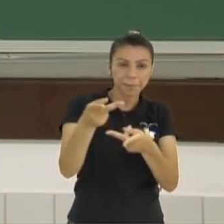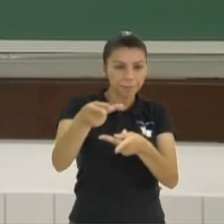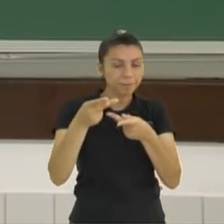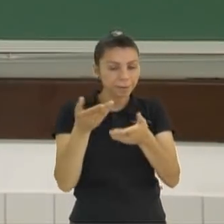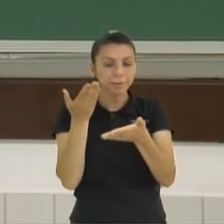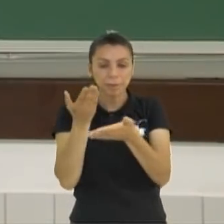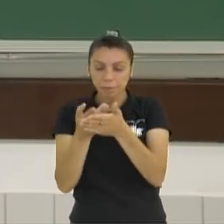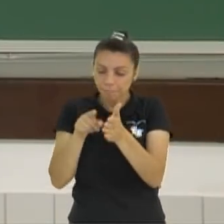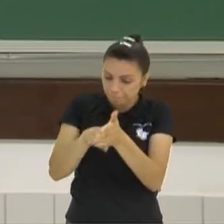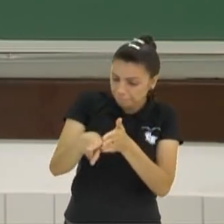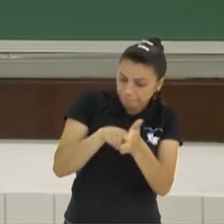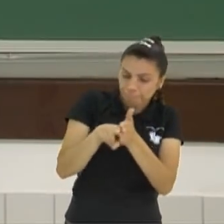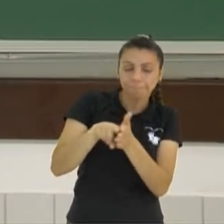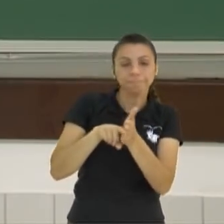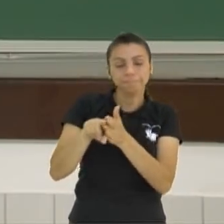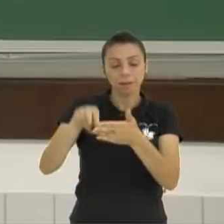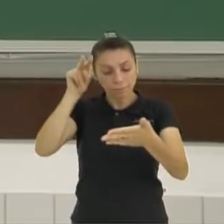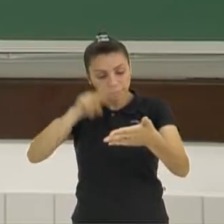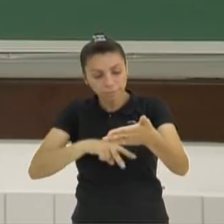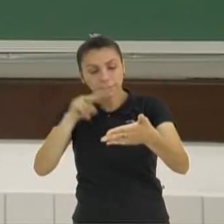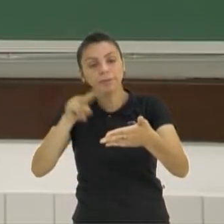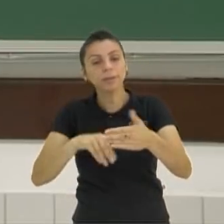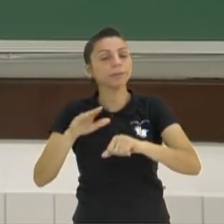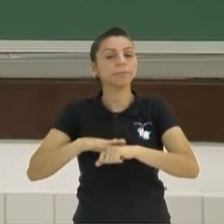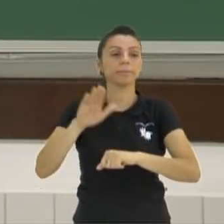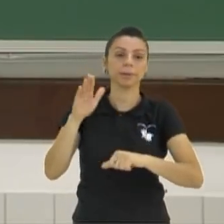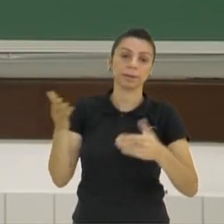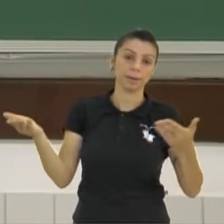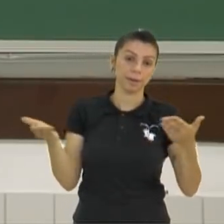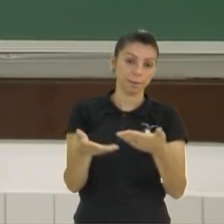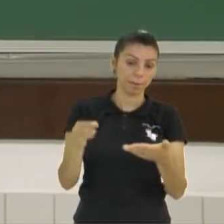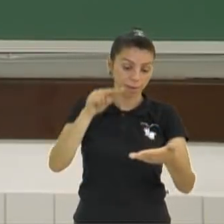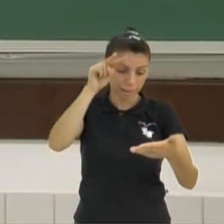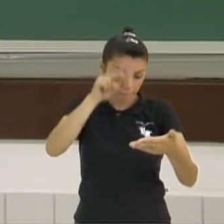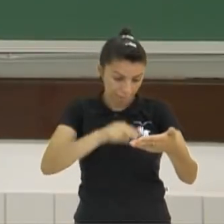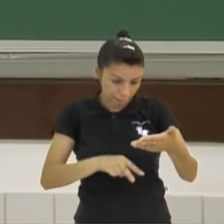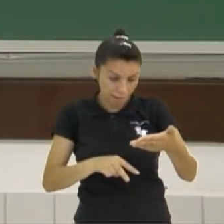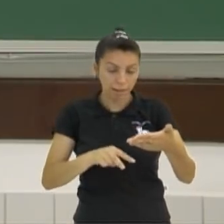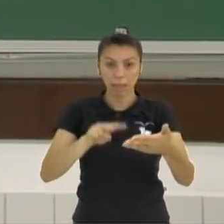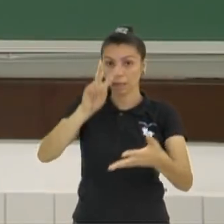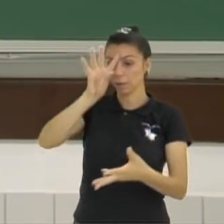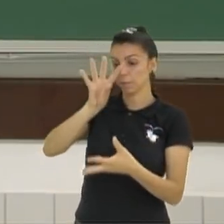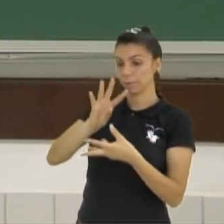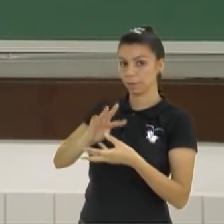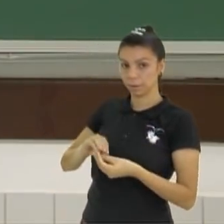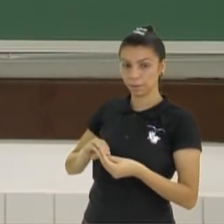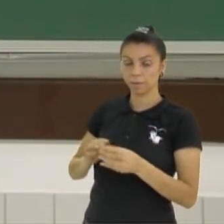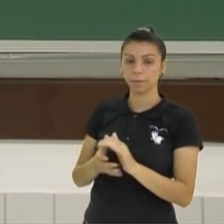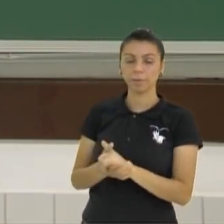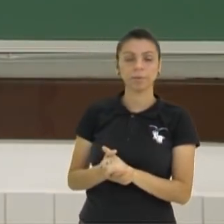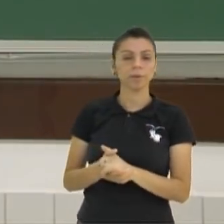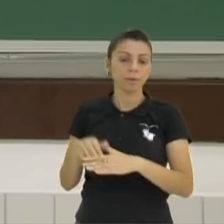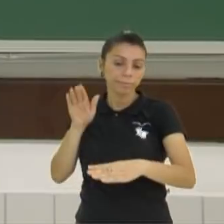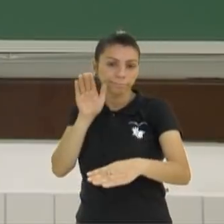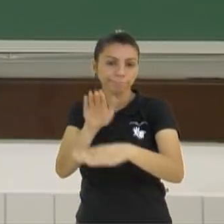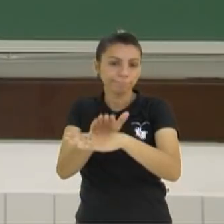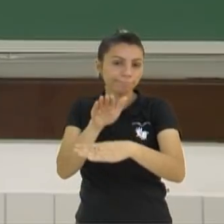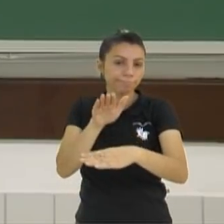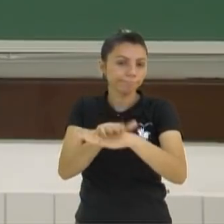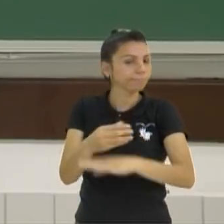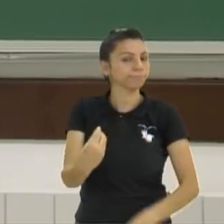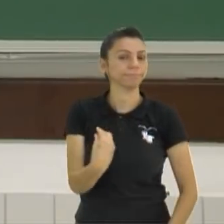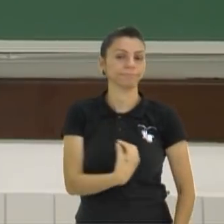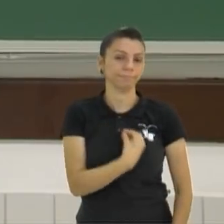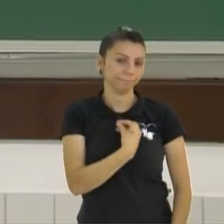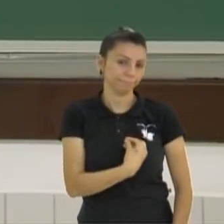mais, investigar, ler mais. Agora, ler, interpretar e que isso ajude você na sua vida,